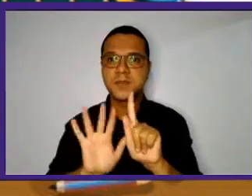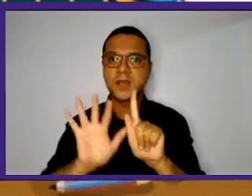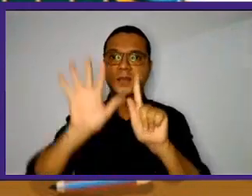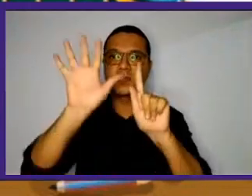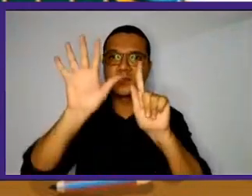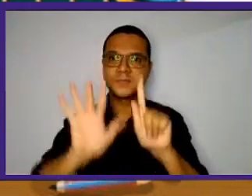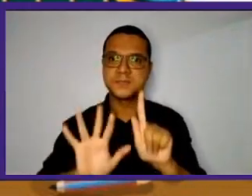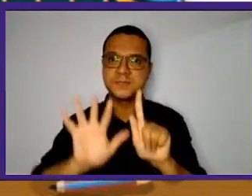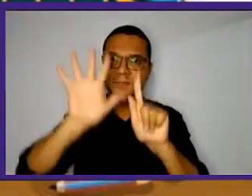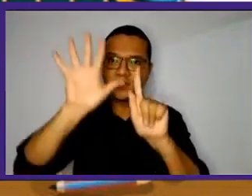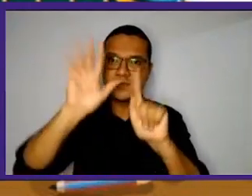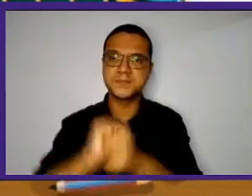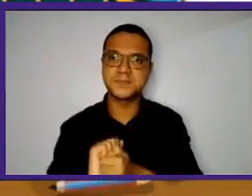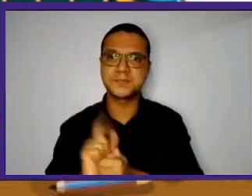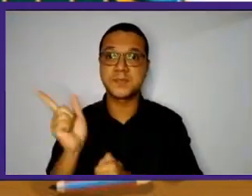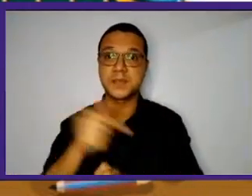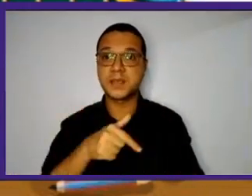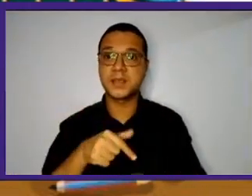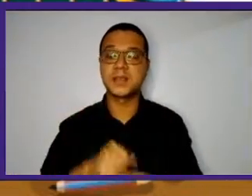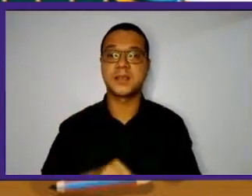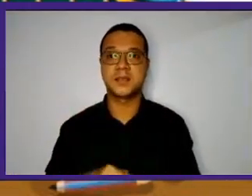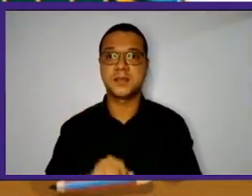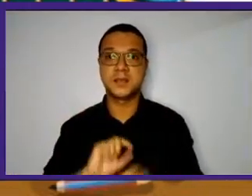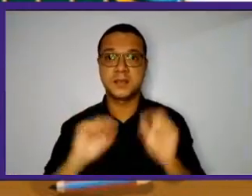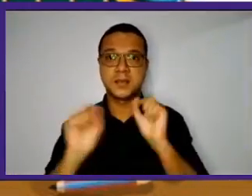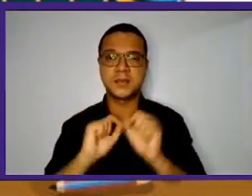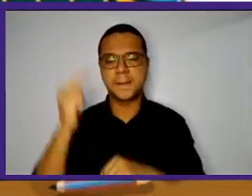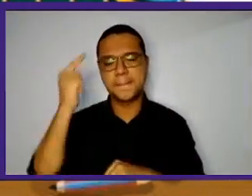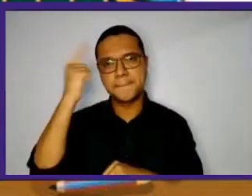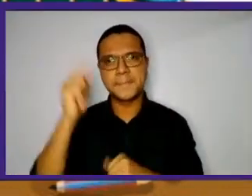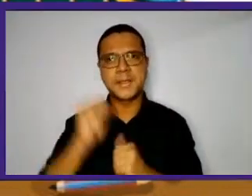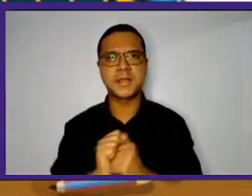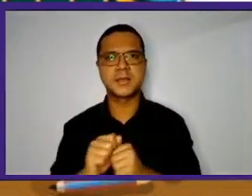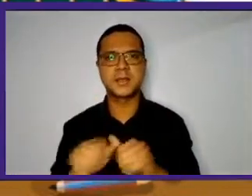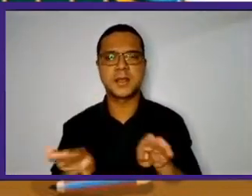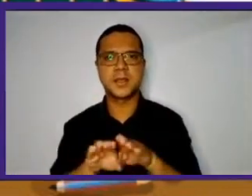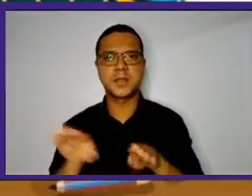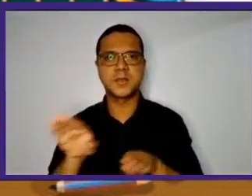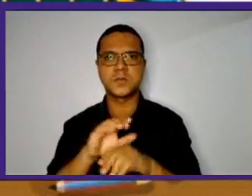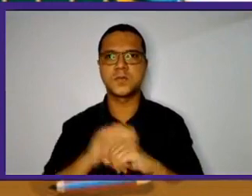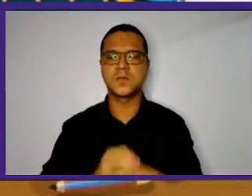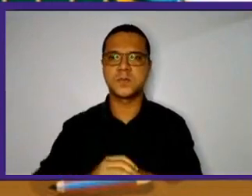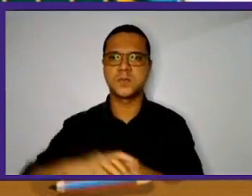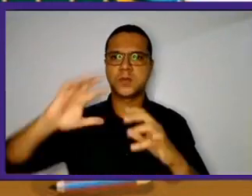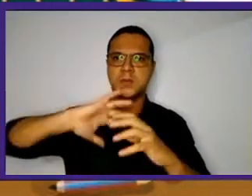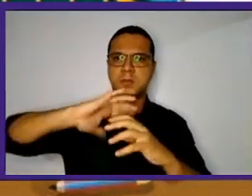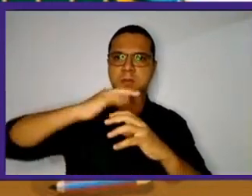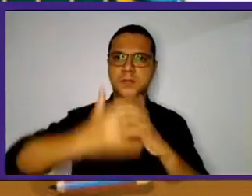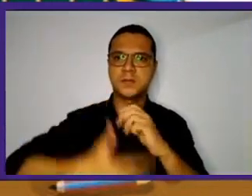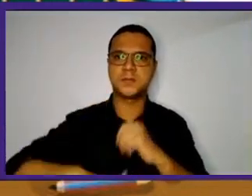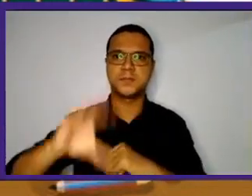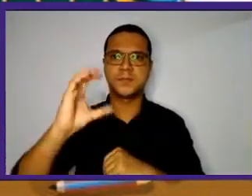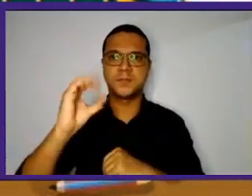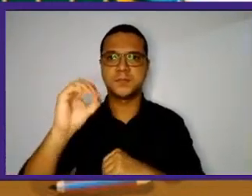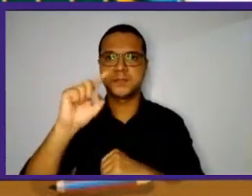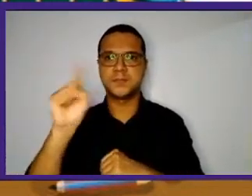gases. E é justamente aí que entra esse pensamento da camada de ozônio e do efeito